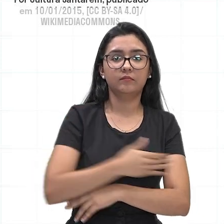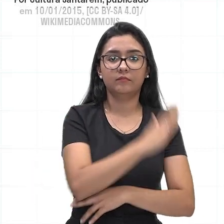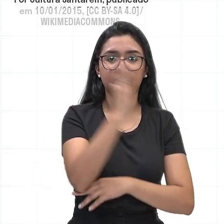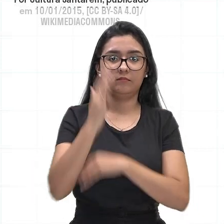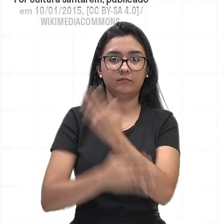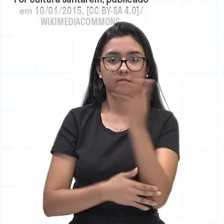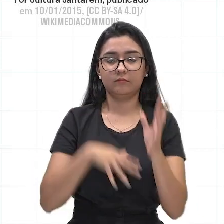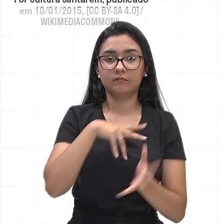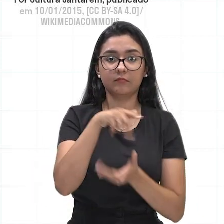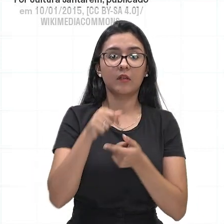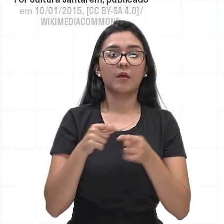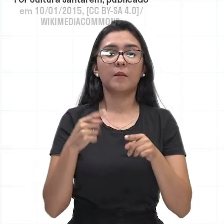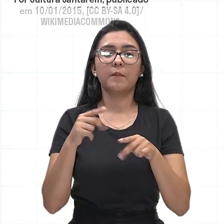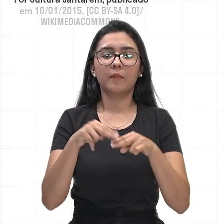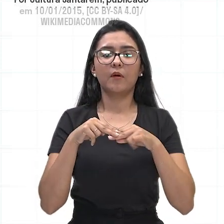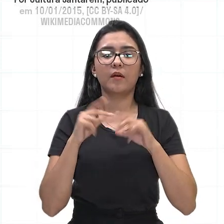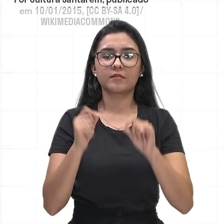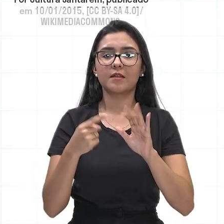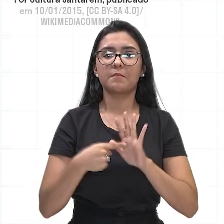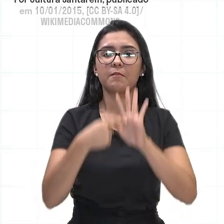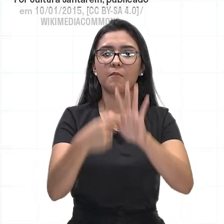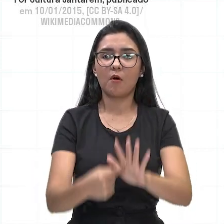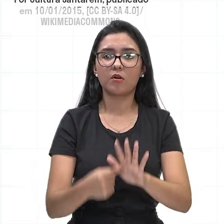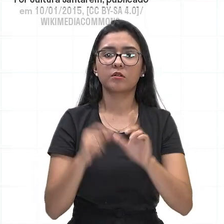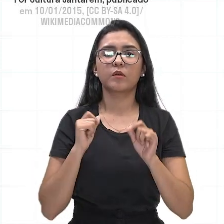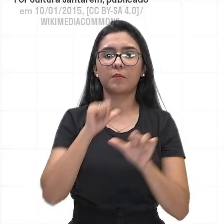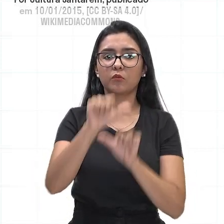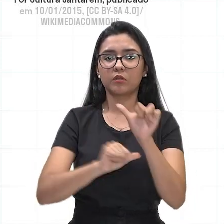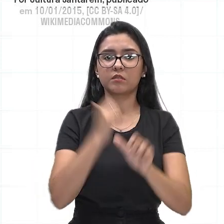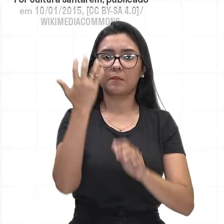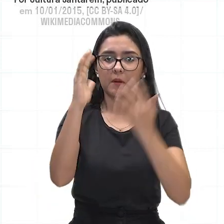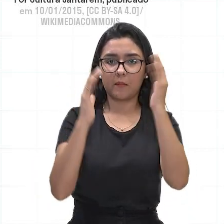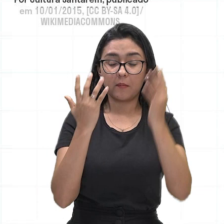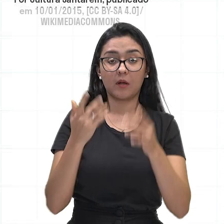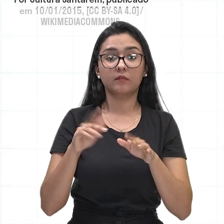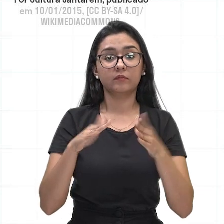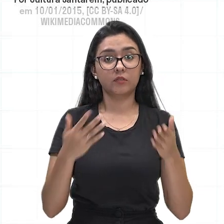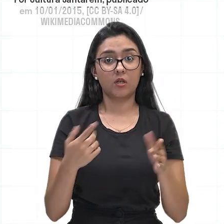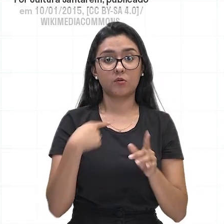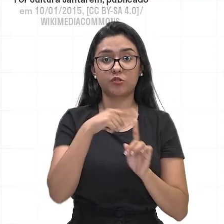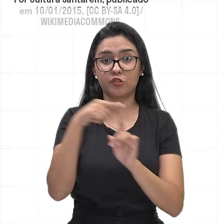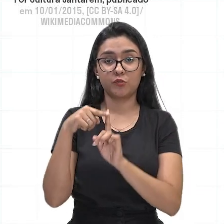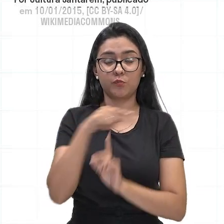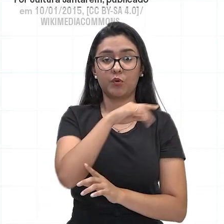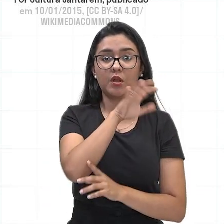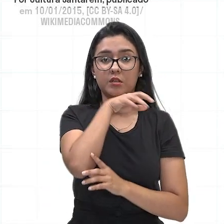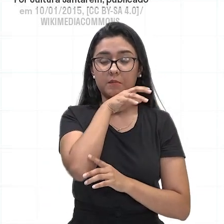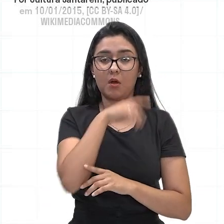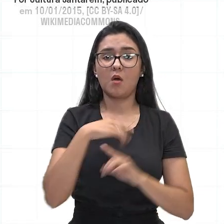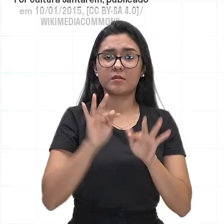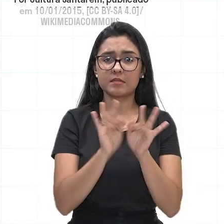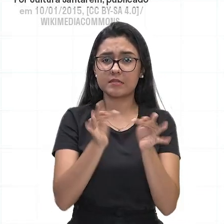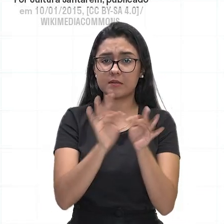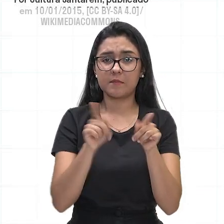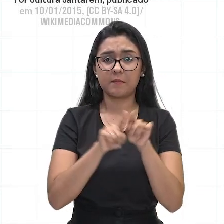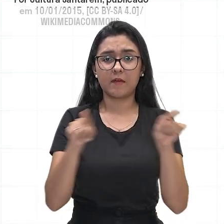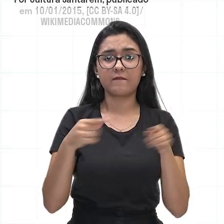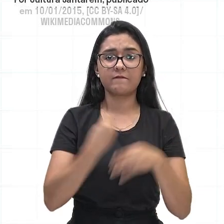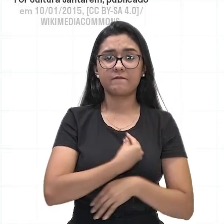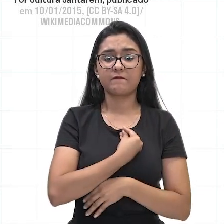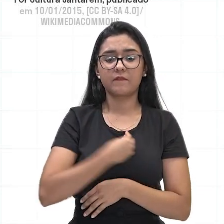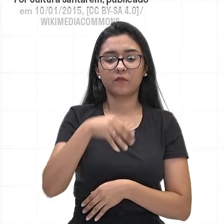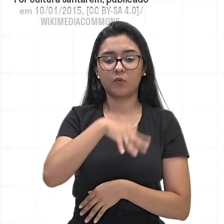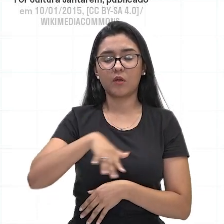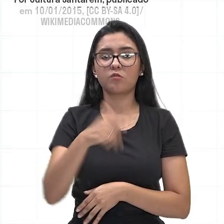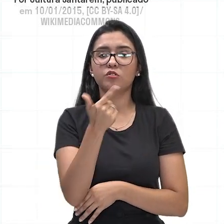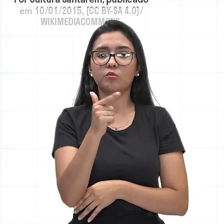pois ele é um sinalizador de alterações ambientais. Então, esses animais, apesar de muito simples, eles vivem em regiões